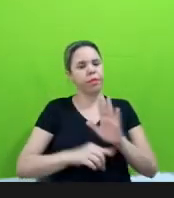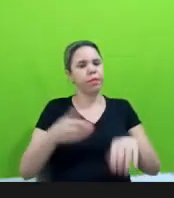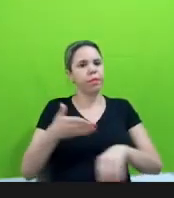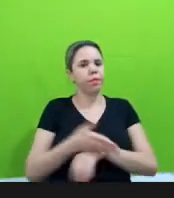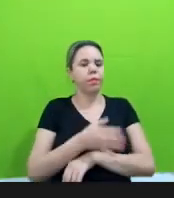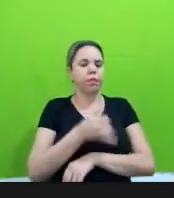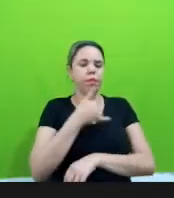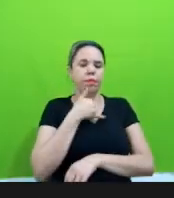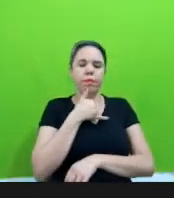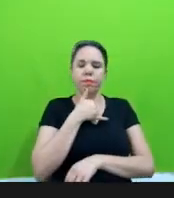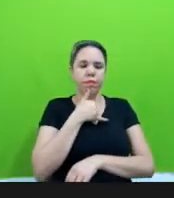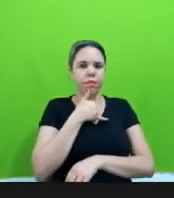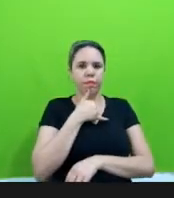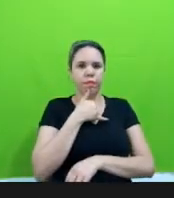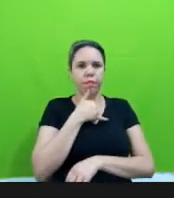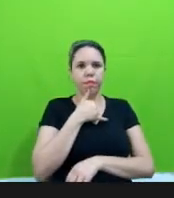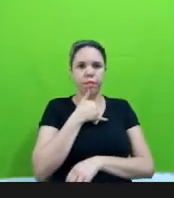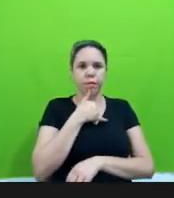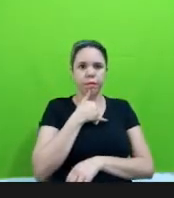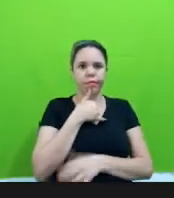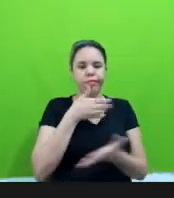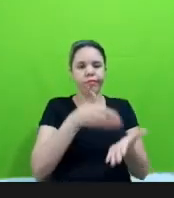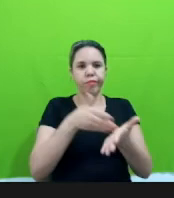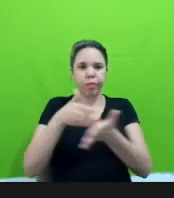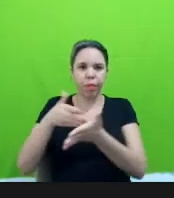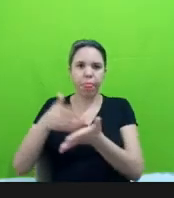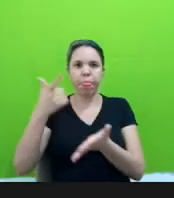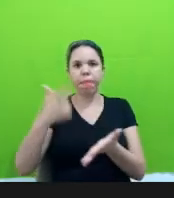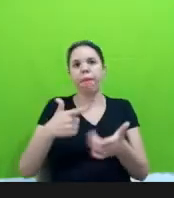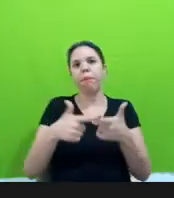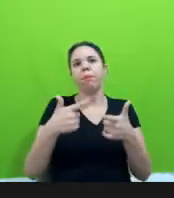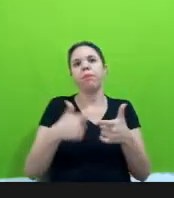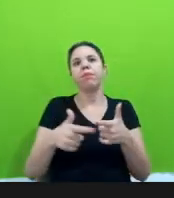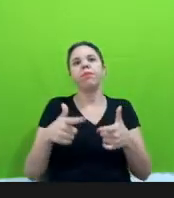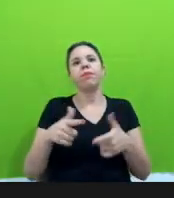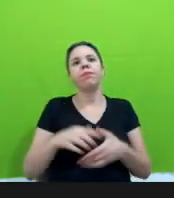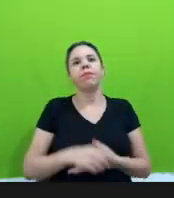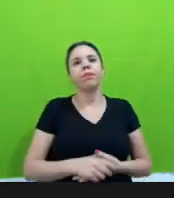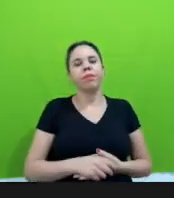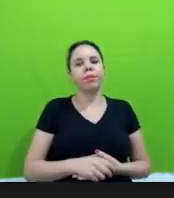Infelizmente, porém, a gente ainda esbarra de novo, né,